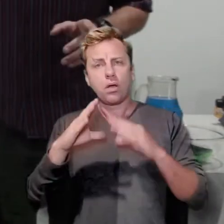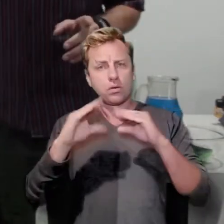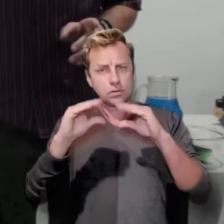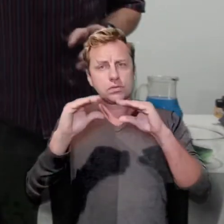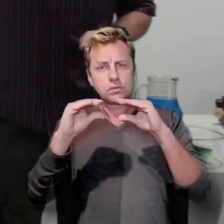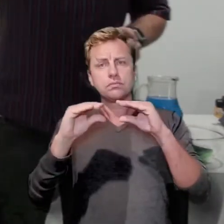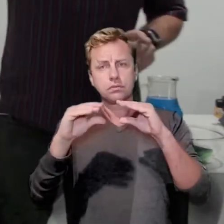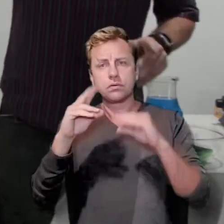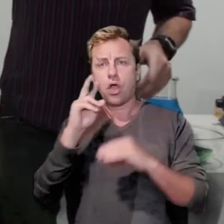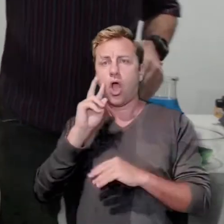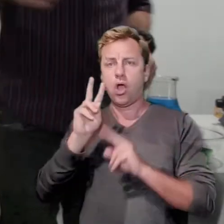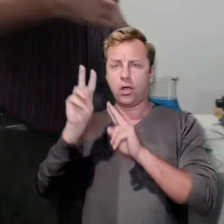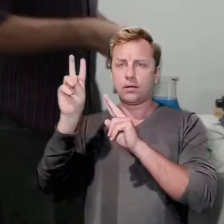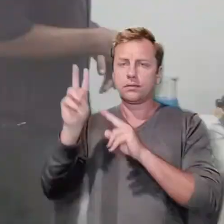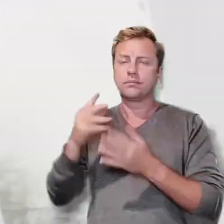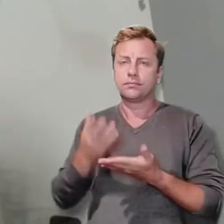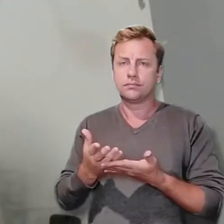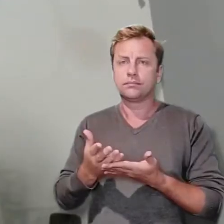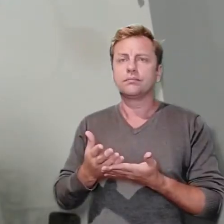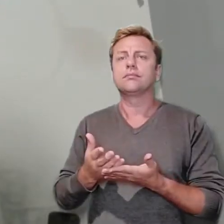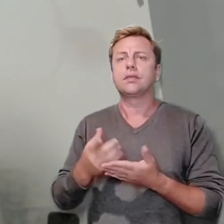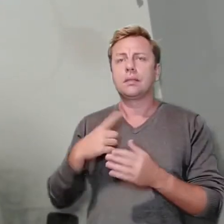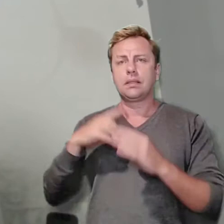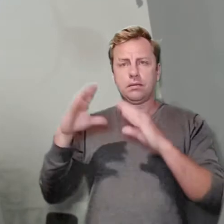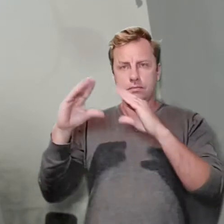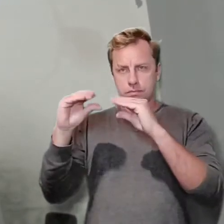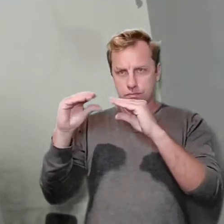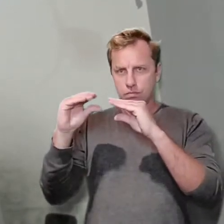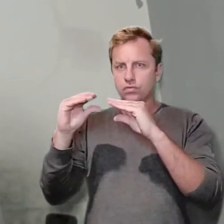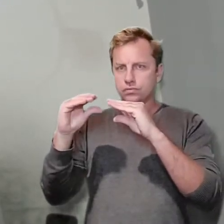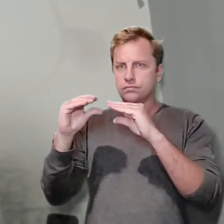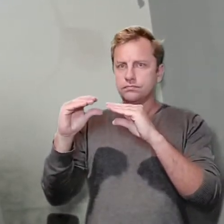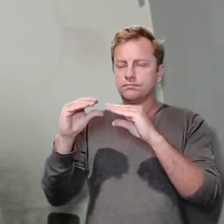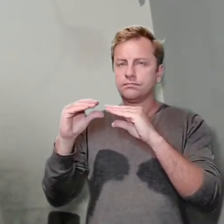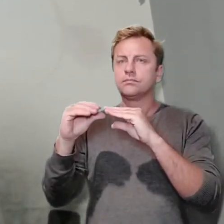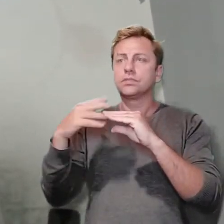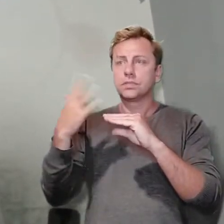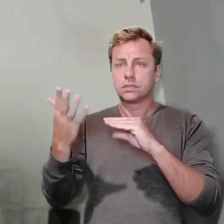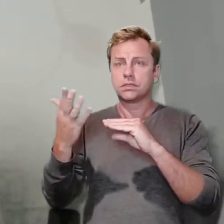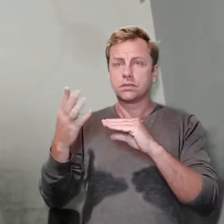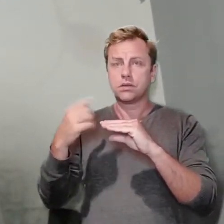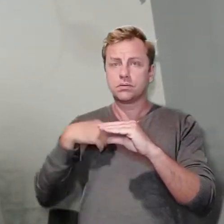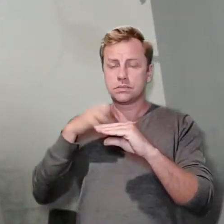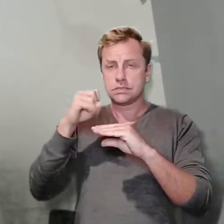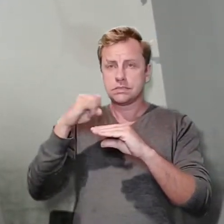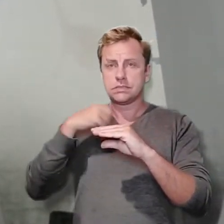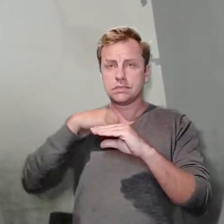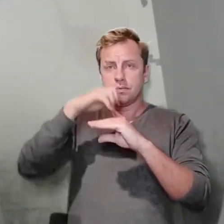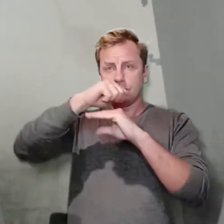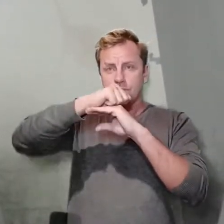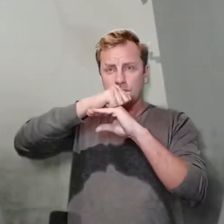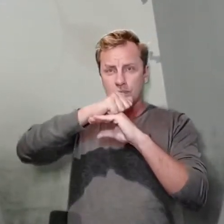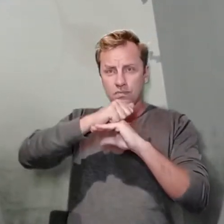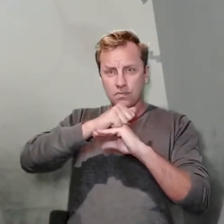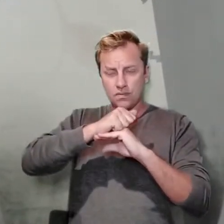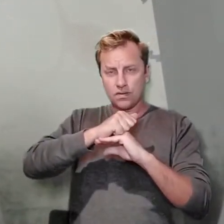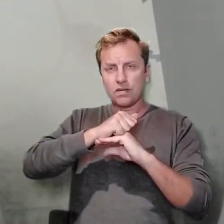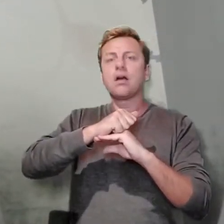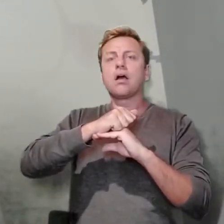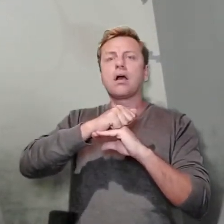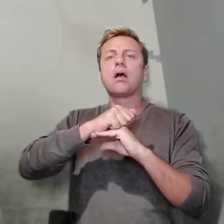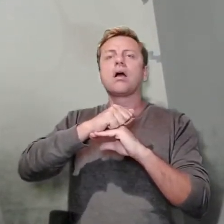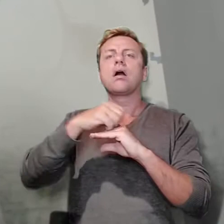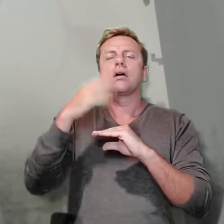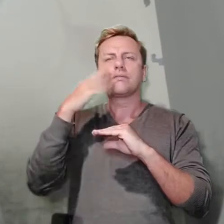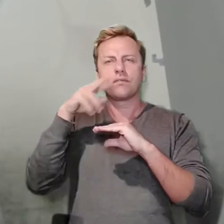uma esponja mesmo. Vamos olhar aqui? Temos aqui uma esponja e olha, quando eu pressiono essa esponja,